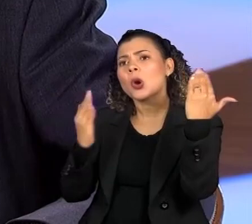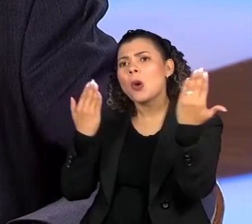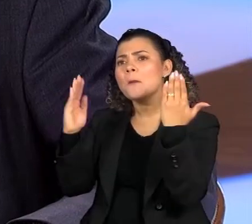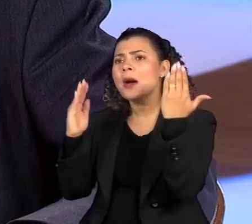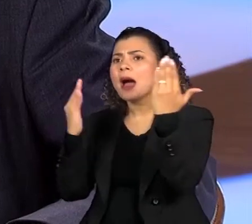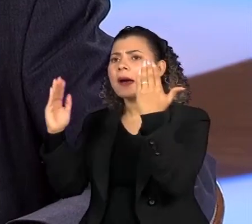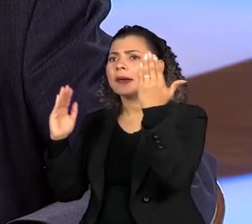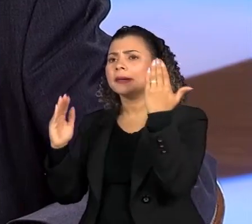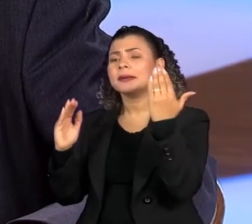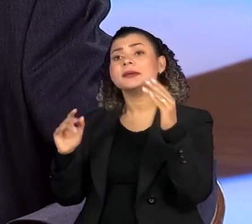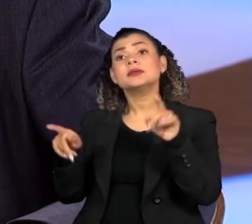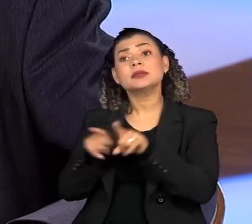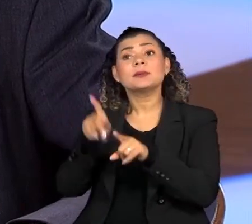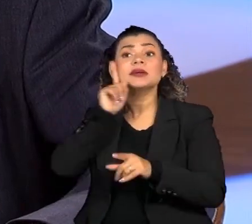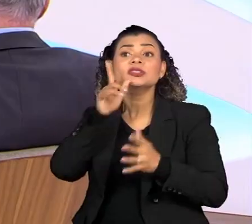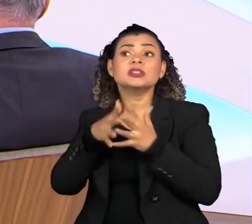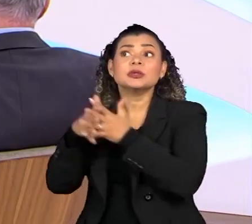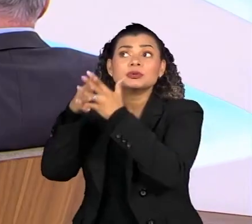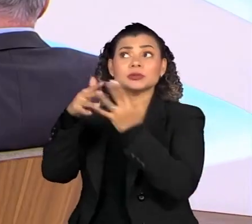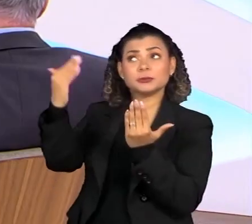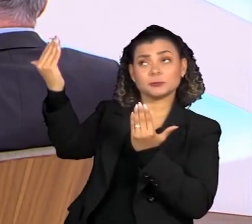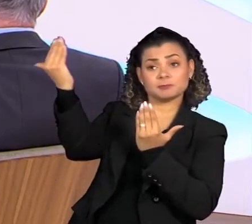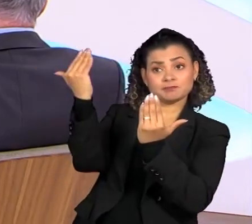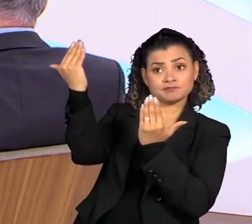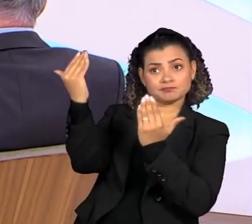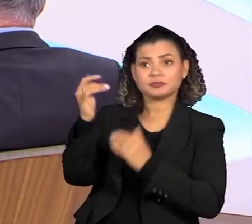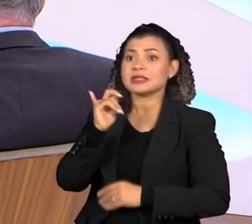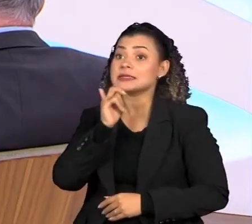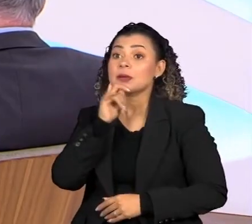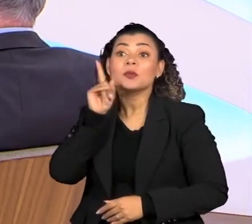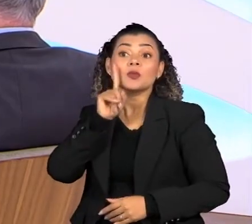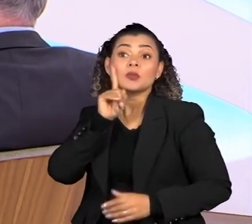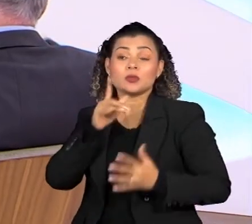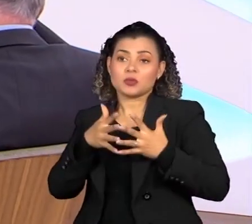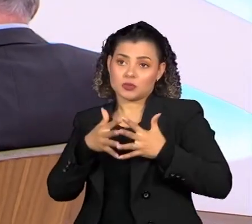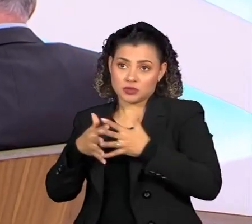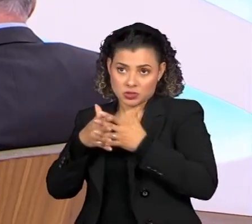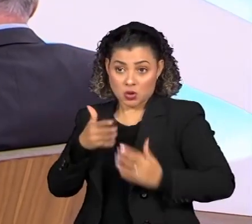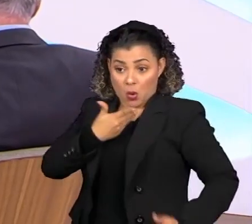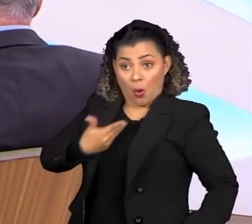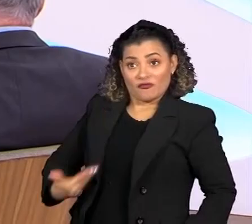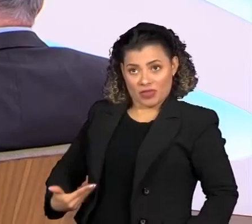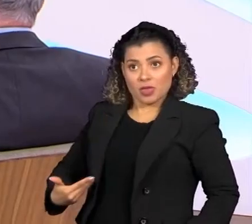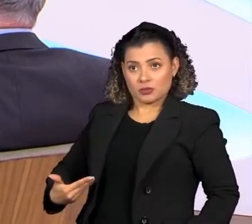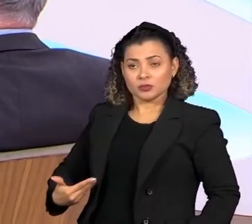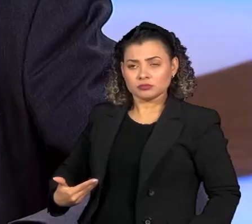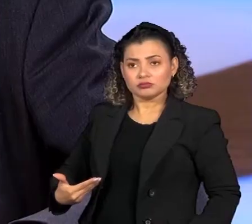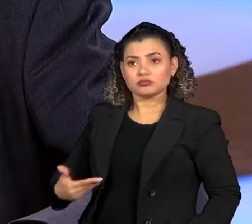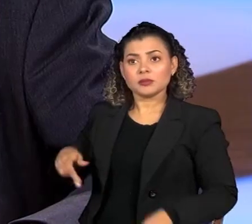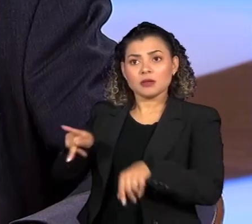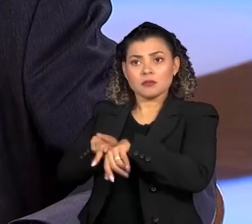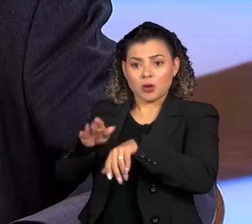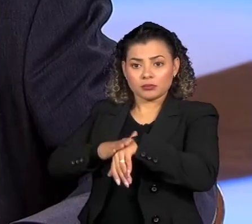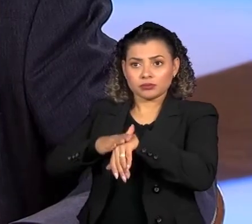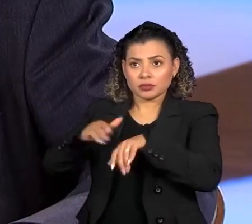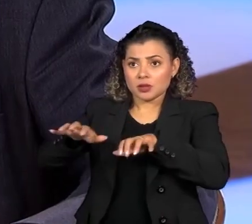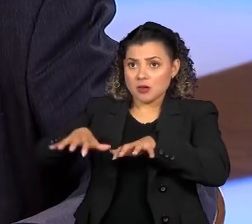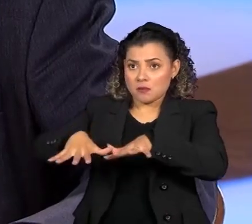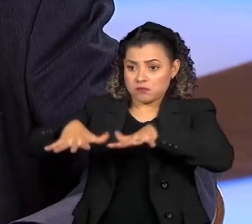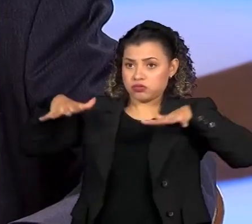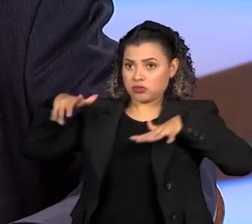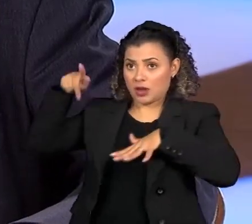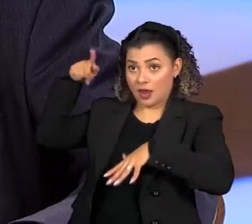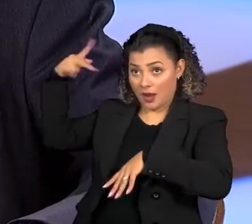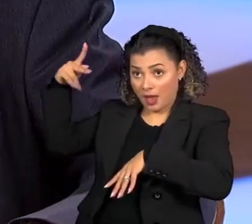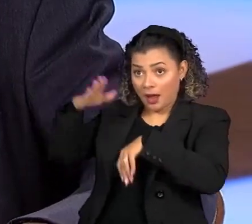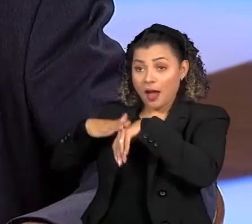recentemente nos Estados Unidos governo americano E aí o congresso americano aprovou esse